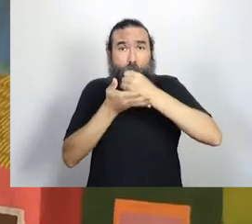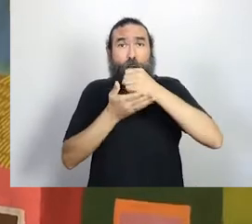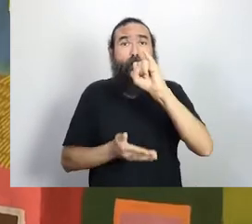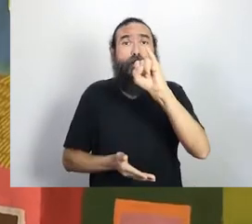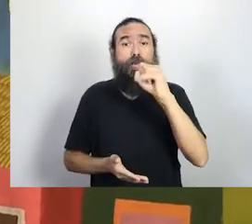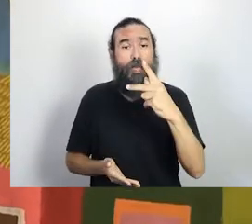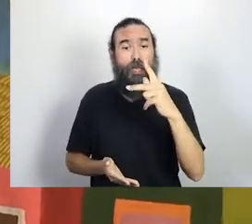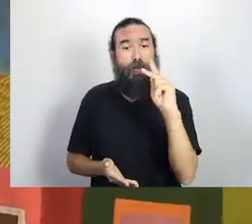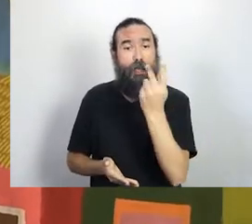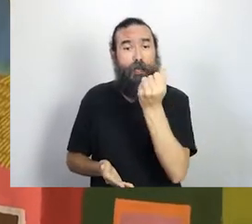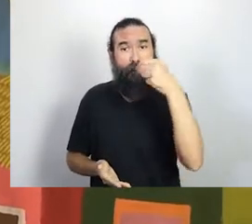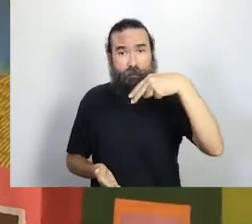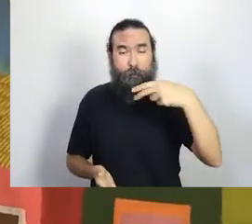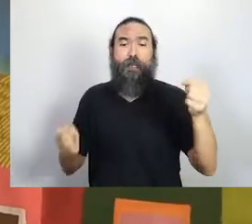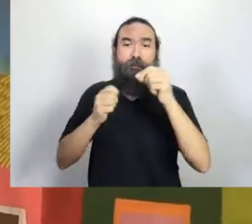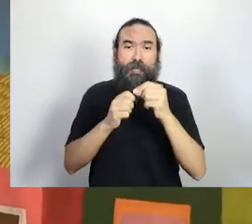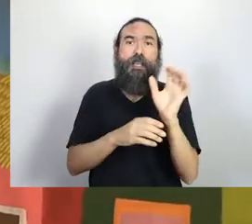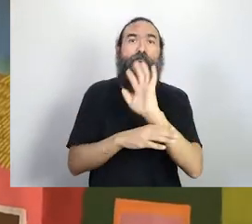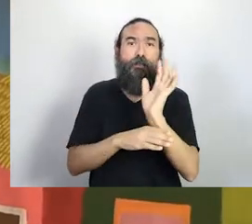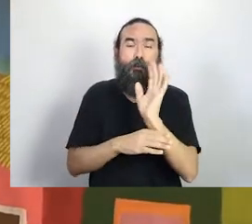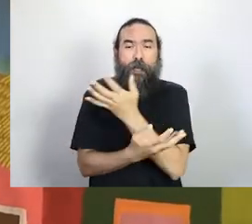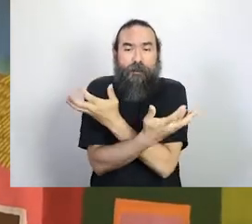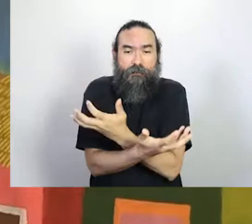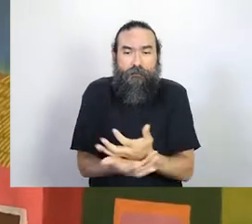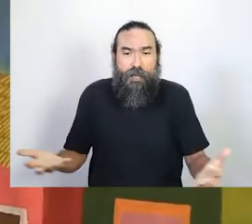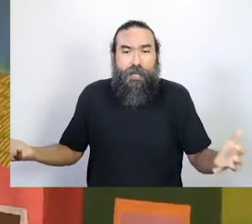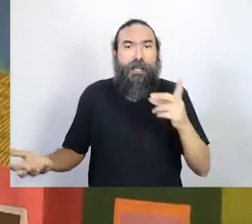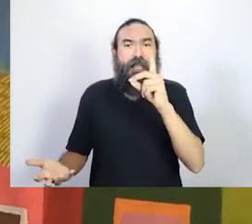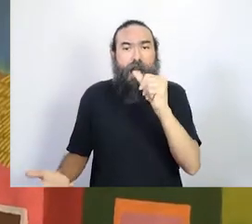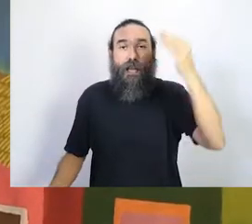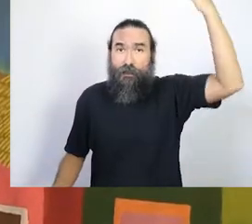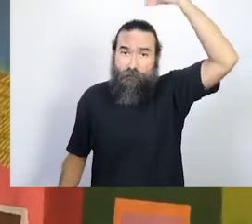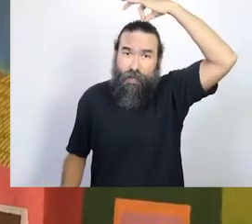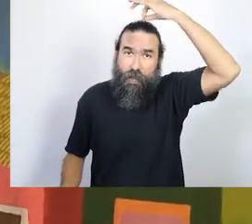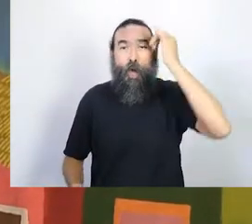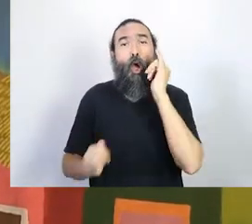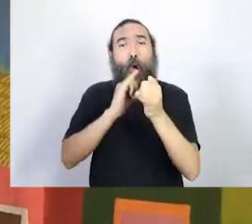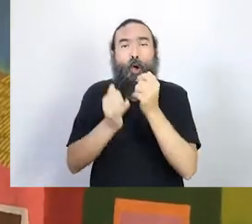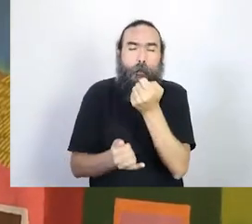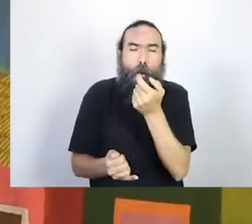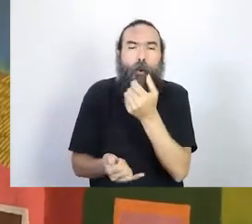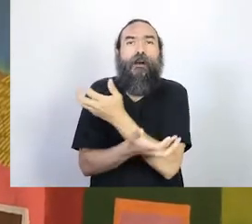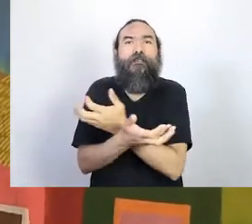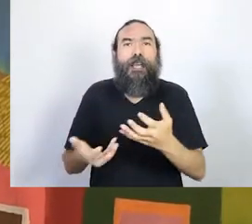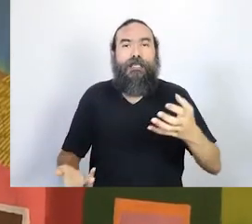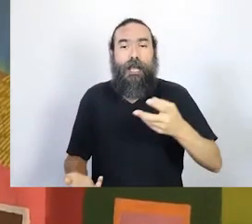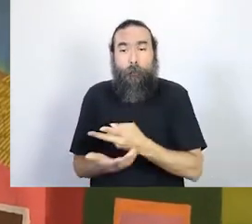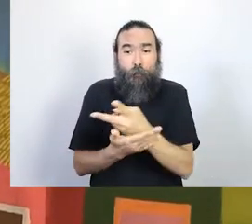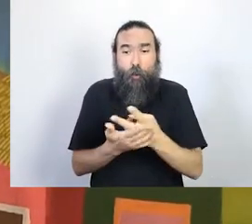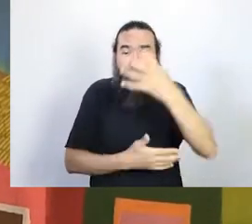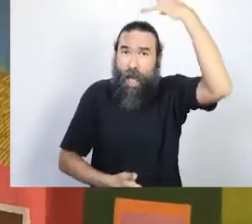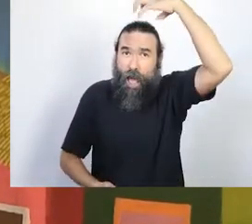gravado esse filme, A Festa da Fé, né? Que conta um pouco sobre a Caçada da Rainha e a Folia, que é uma festa que